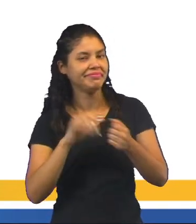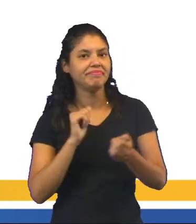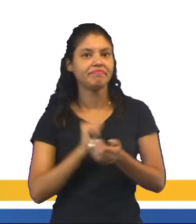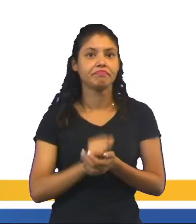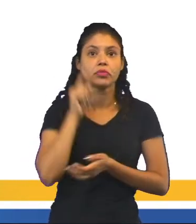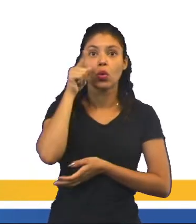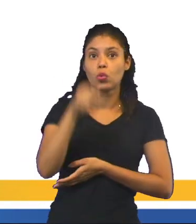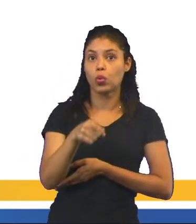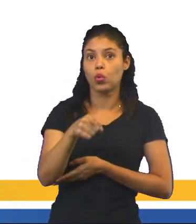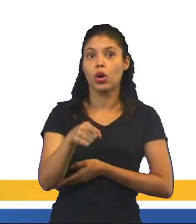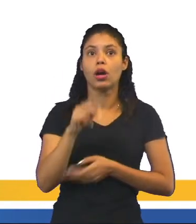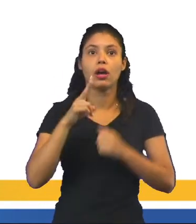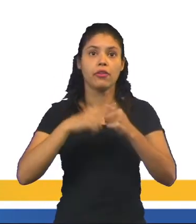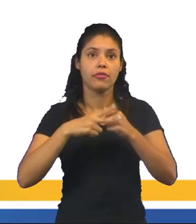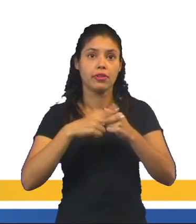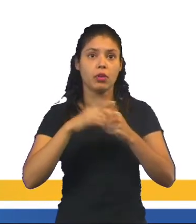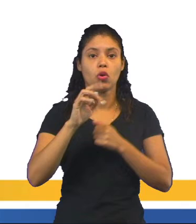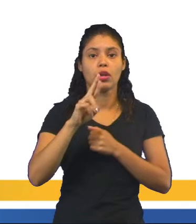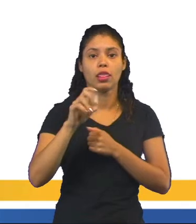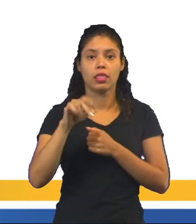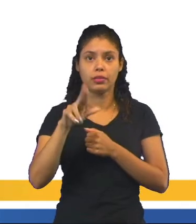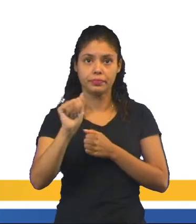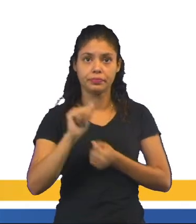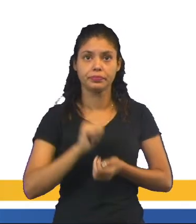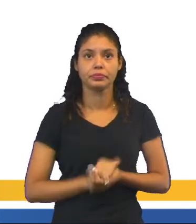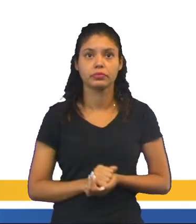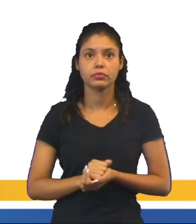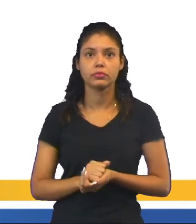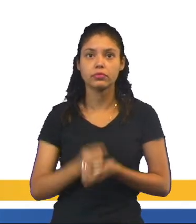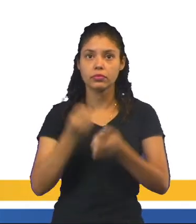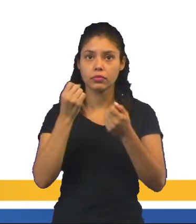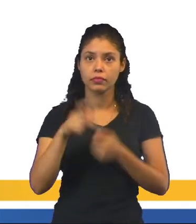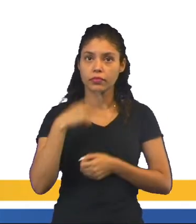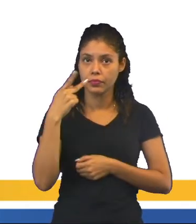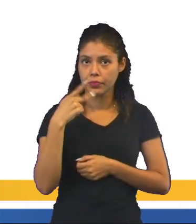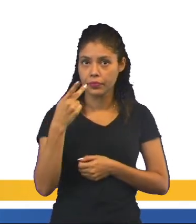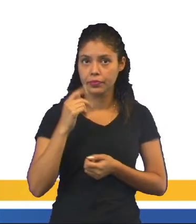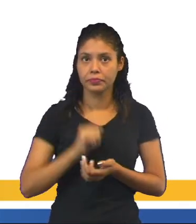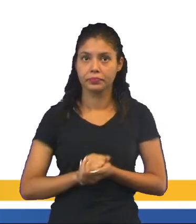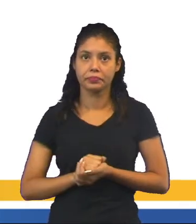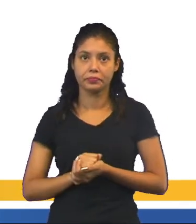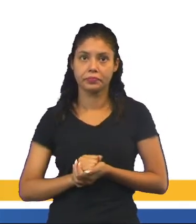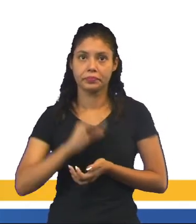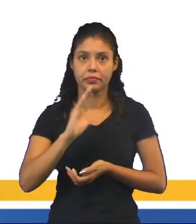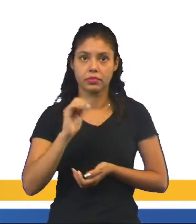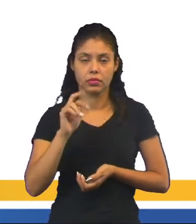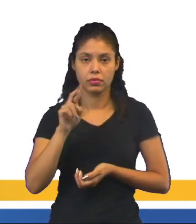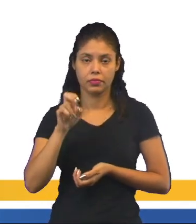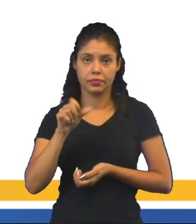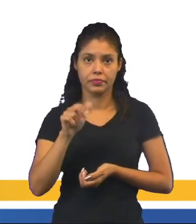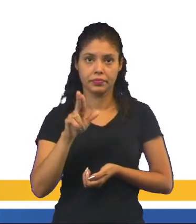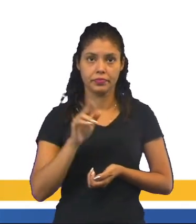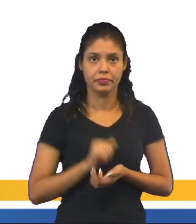Ordenou, do verbo ordenar. Comentou, do verbo